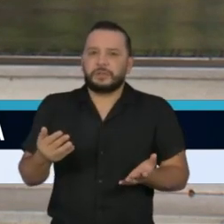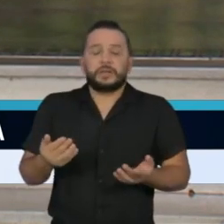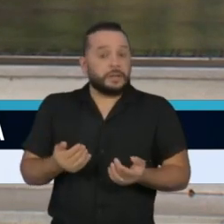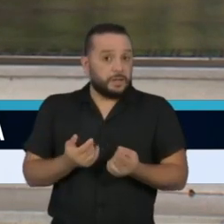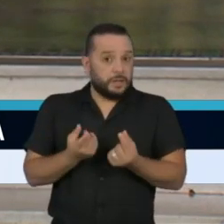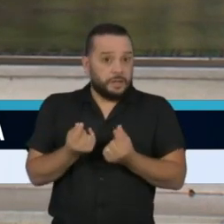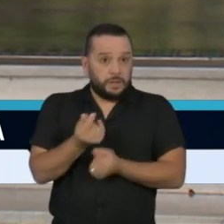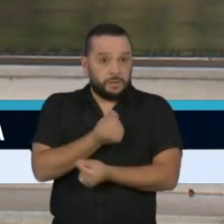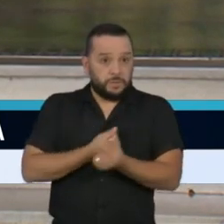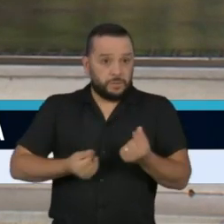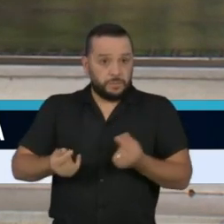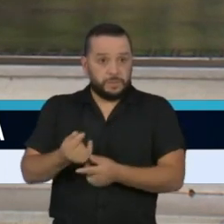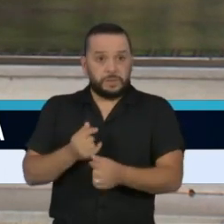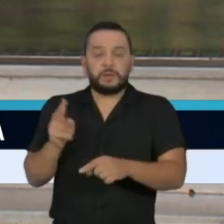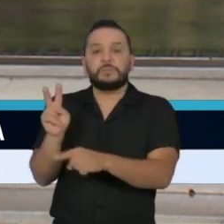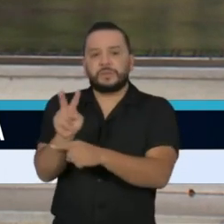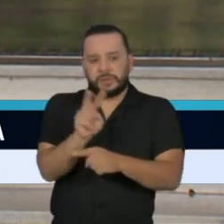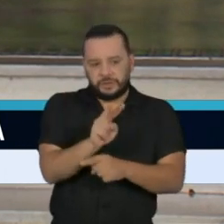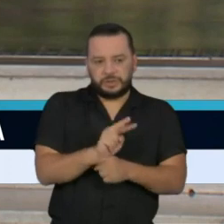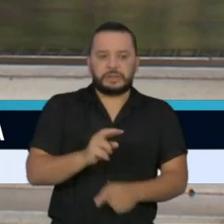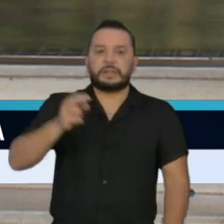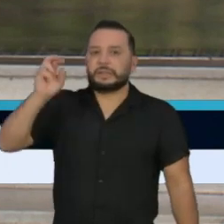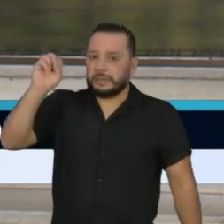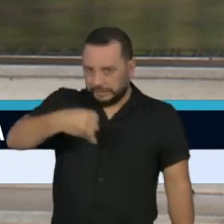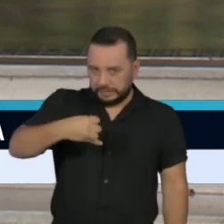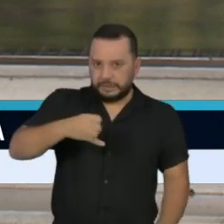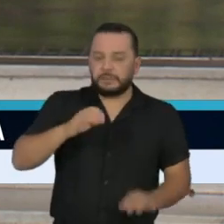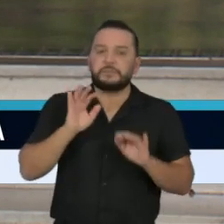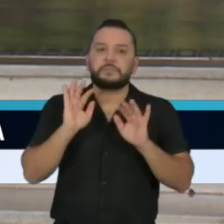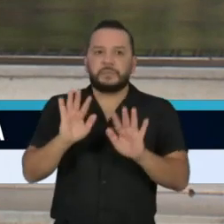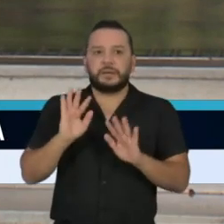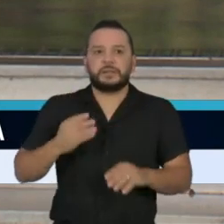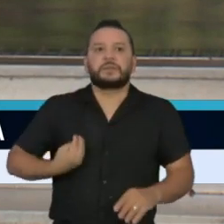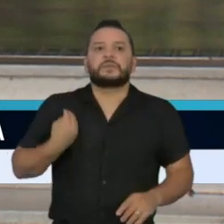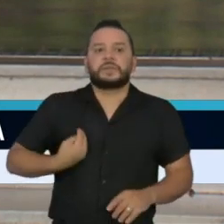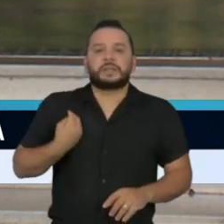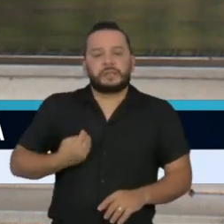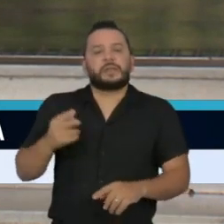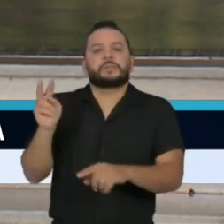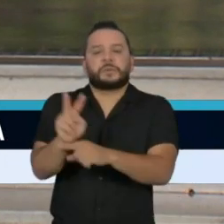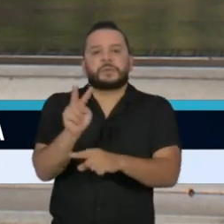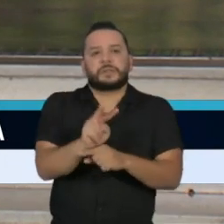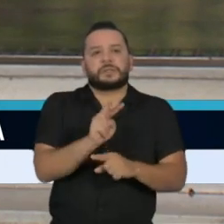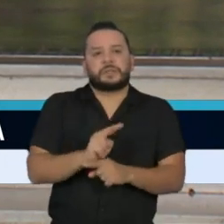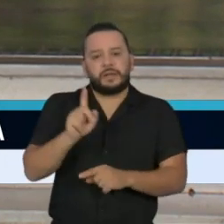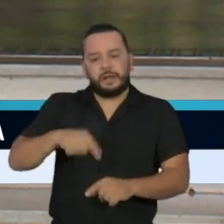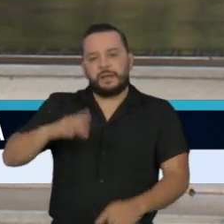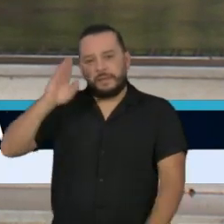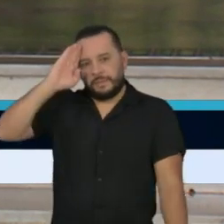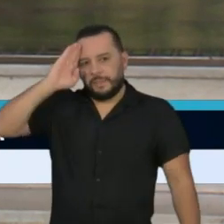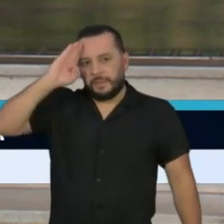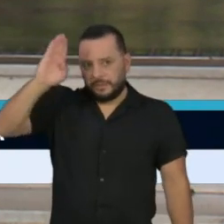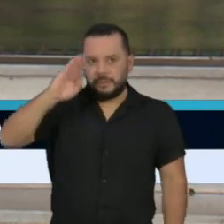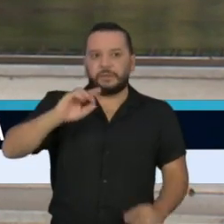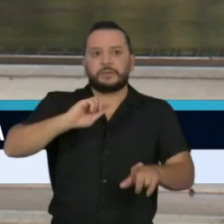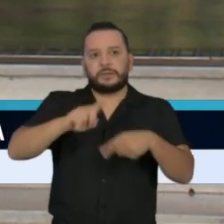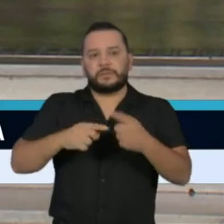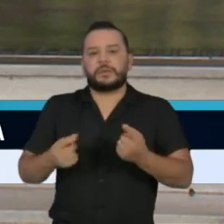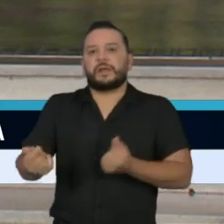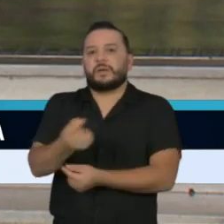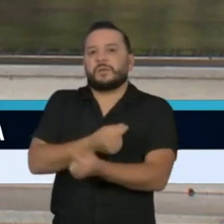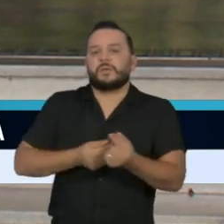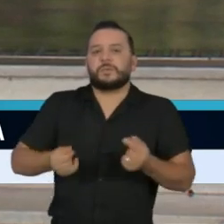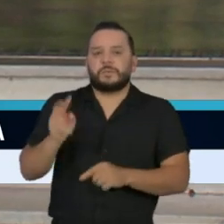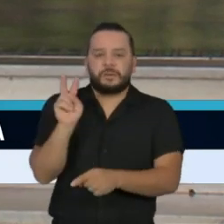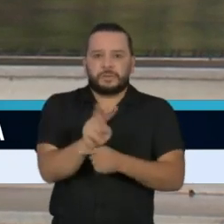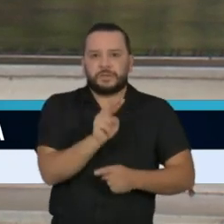virá, mas na sequência. Antes, temos que proteger a vida e depois a proteção à economia. Vamos